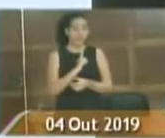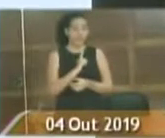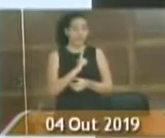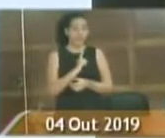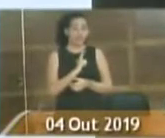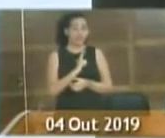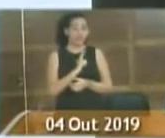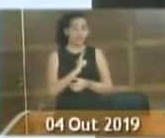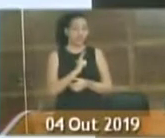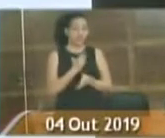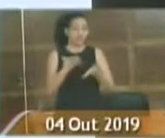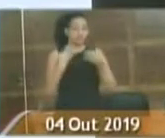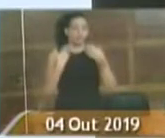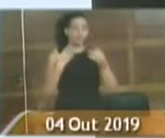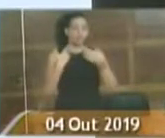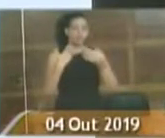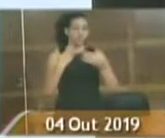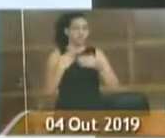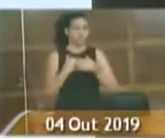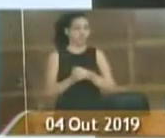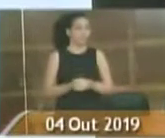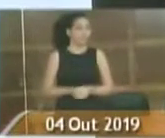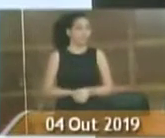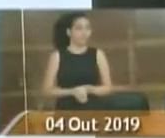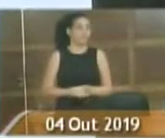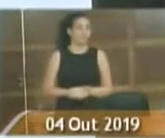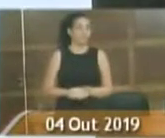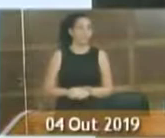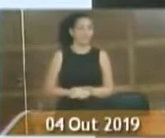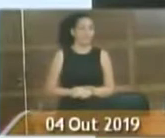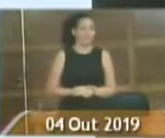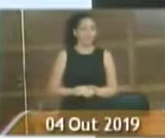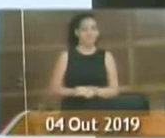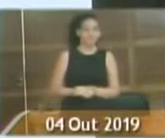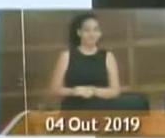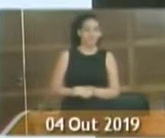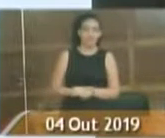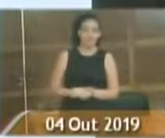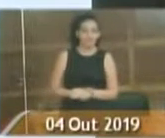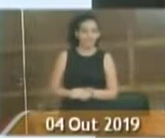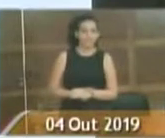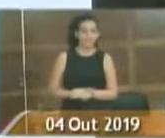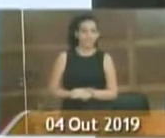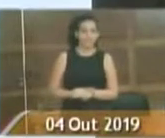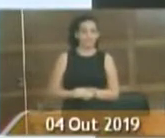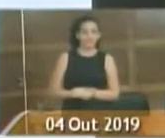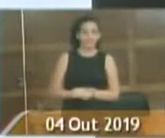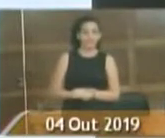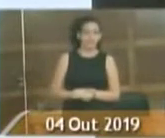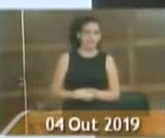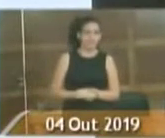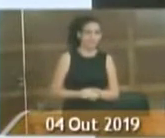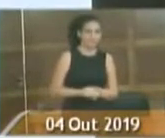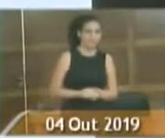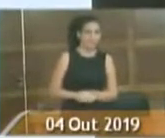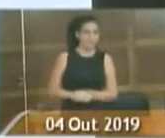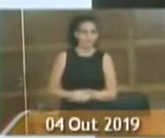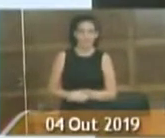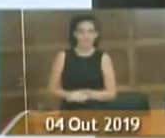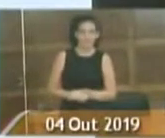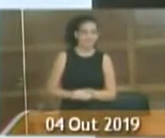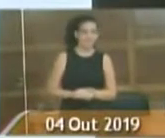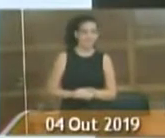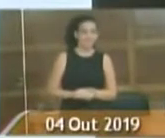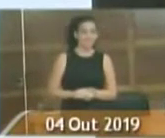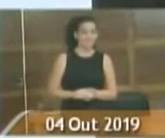E oi? Não, tem Instagram, mas eu faço vídeo, pode me seguir, depois a gente